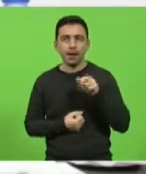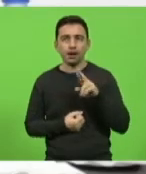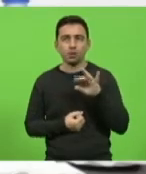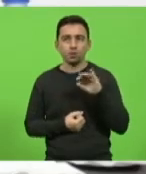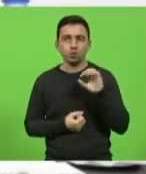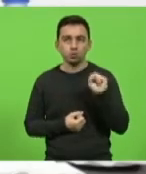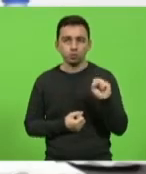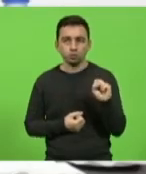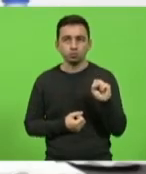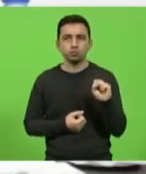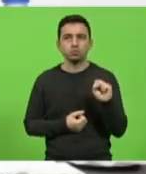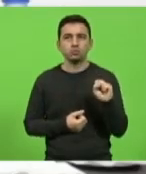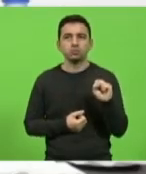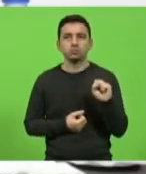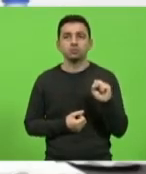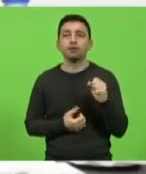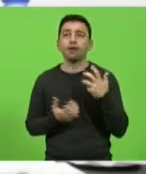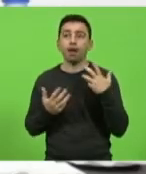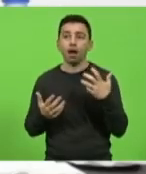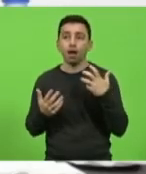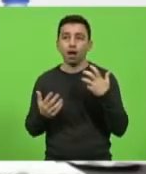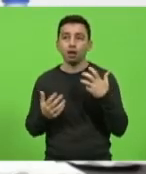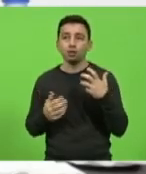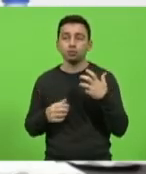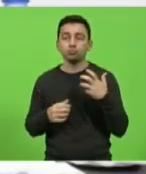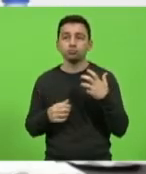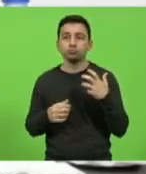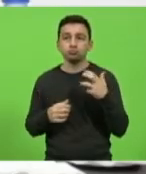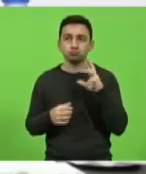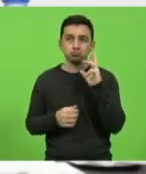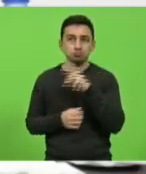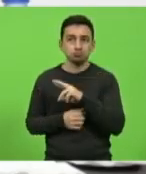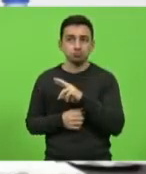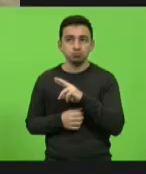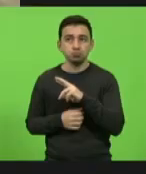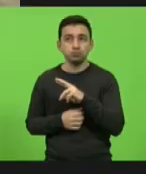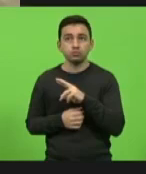tem sequer se utilizado a tréplica.